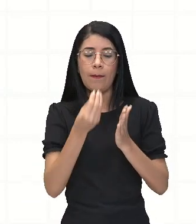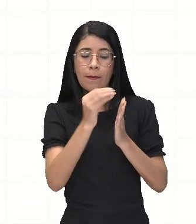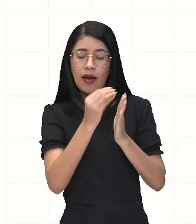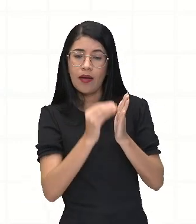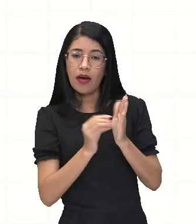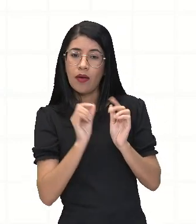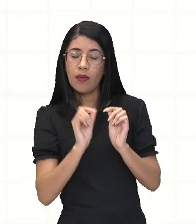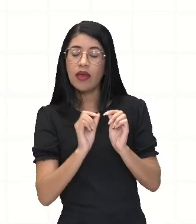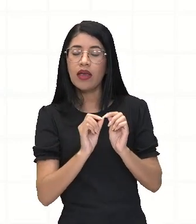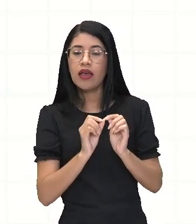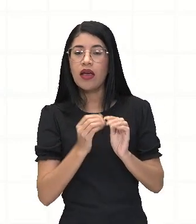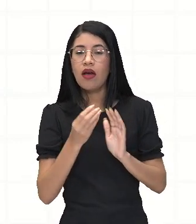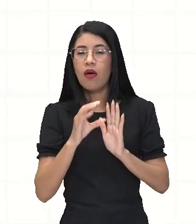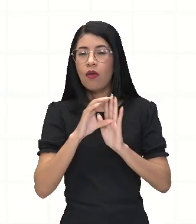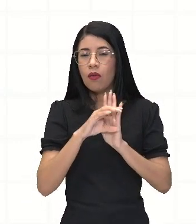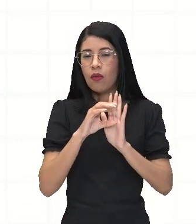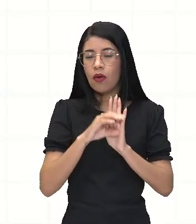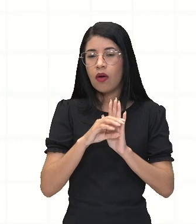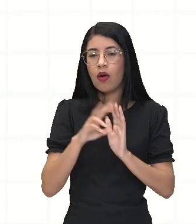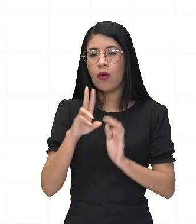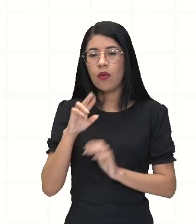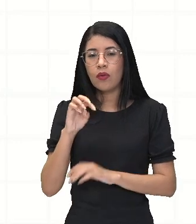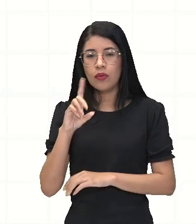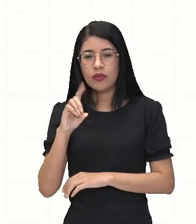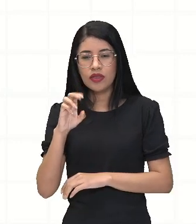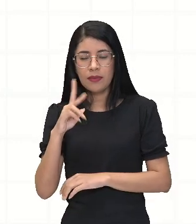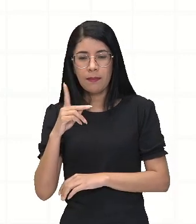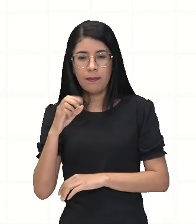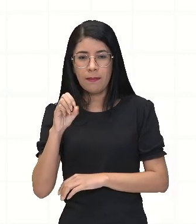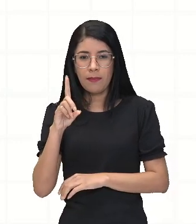o conceito de utis possidetis. O que é esse